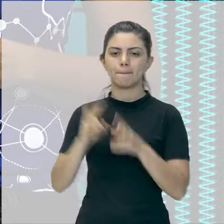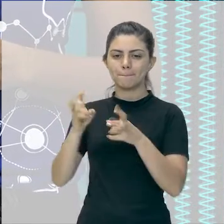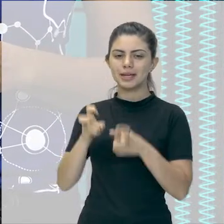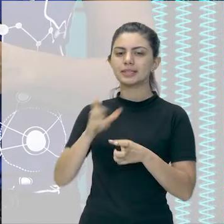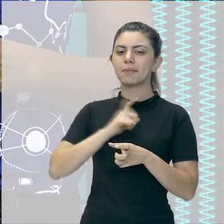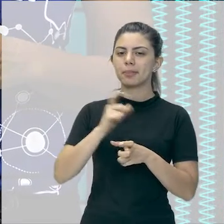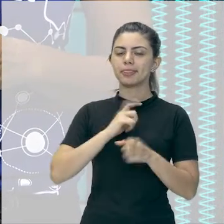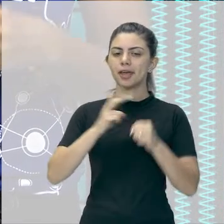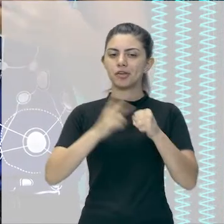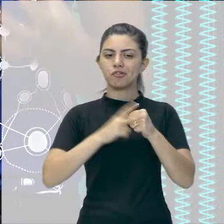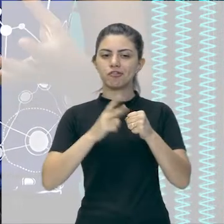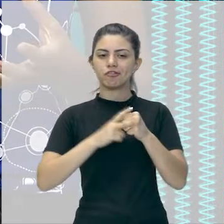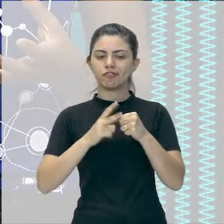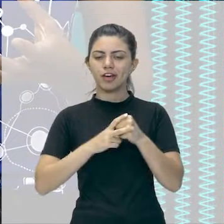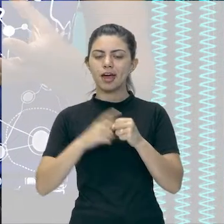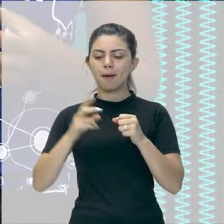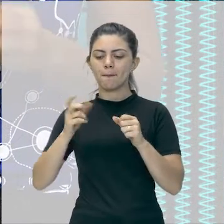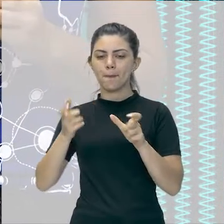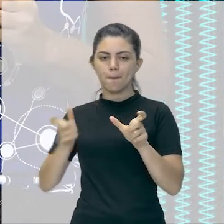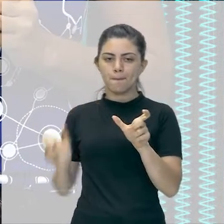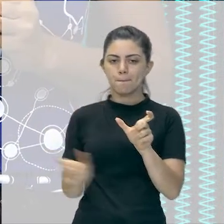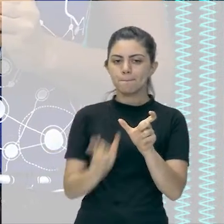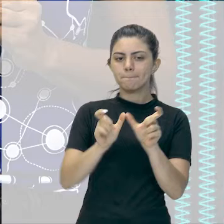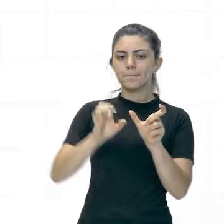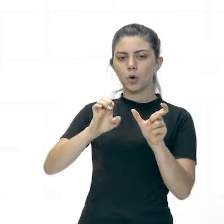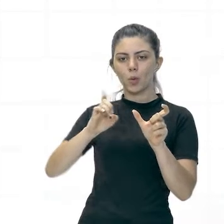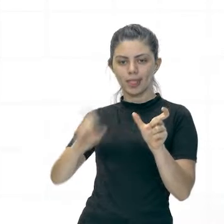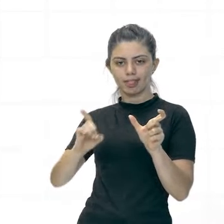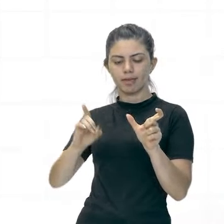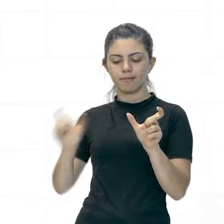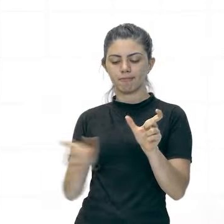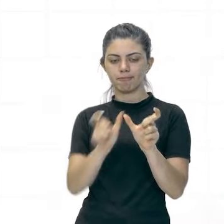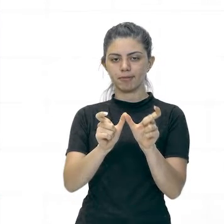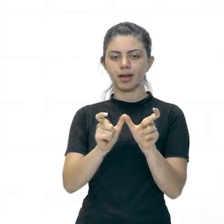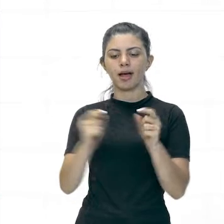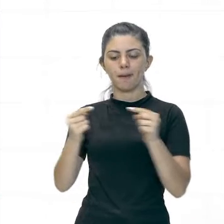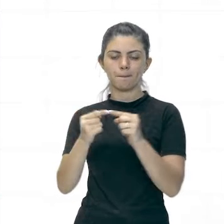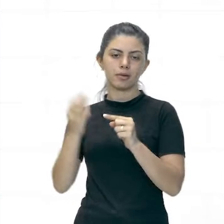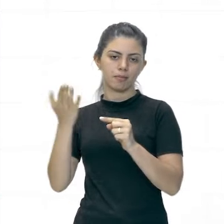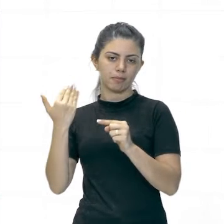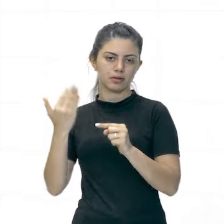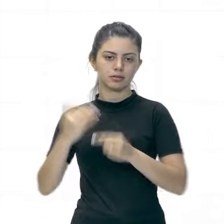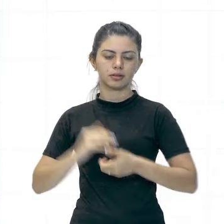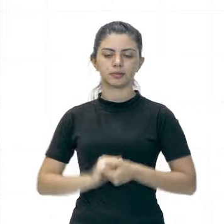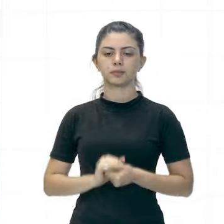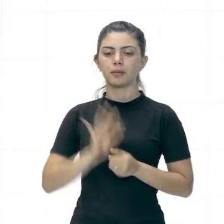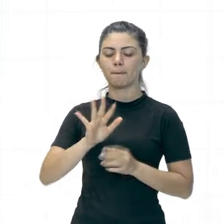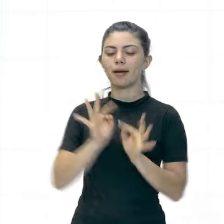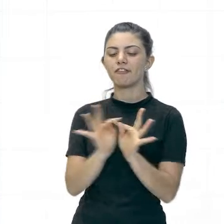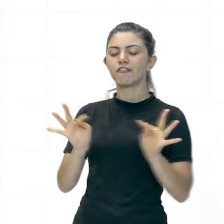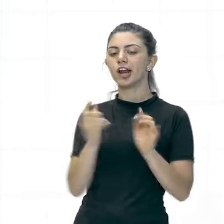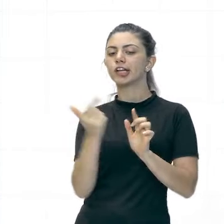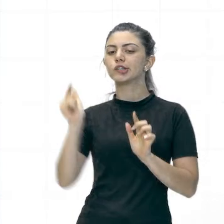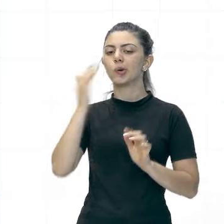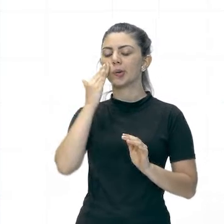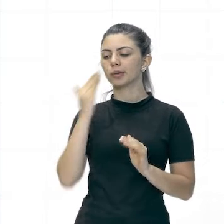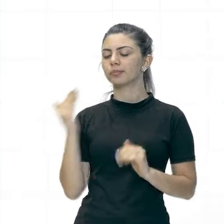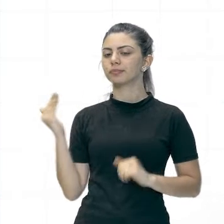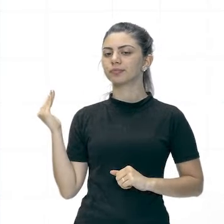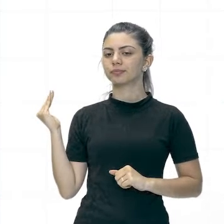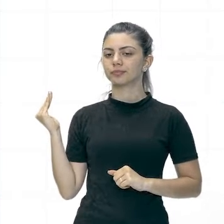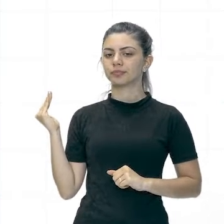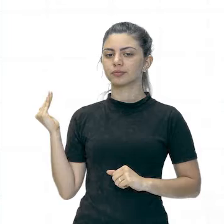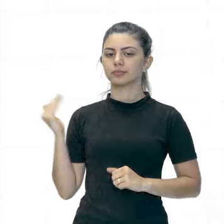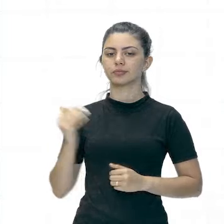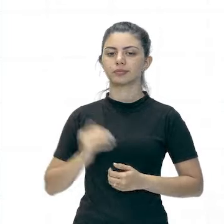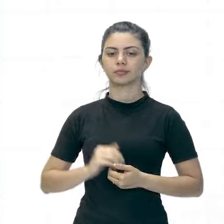final. Isso mesmo, no passado. Agora, observe essa próxima frase da nossa outra personagem. Vamos lá. I did